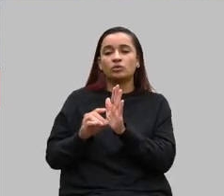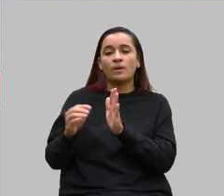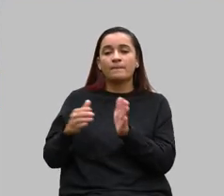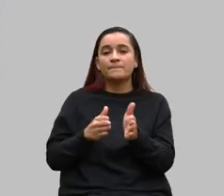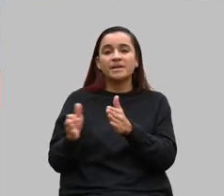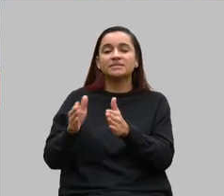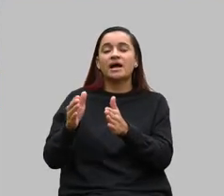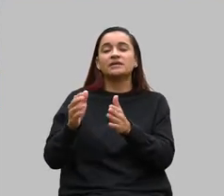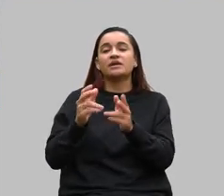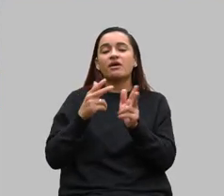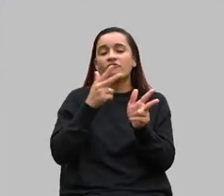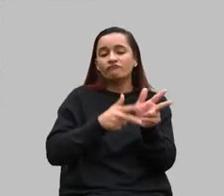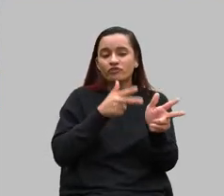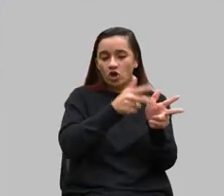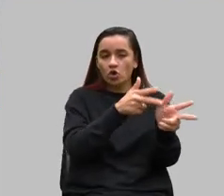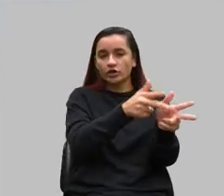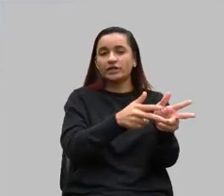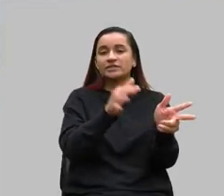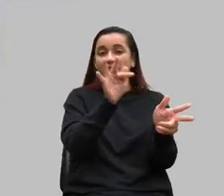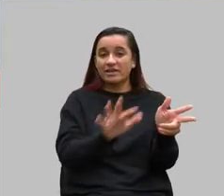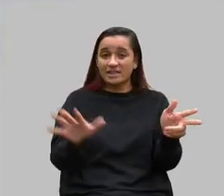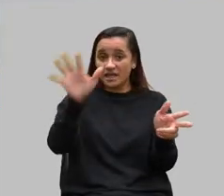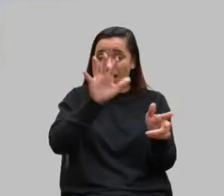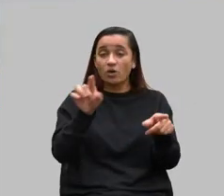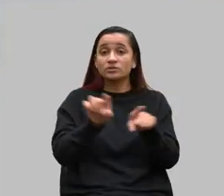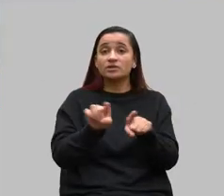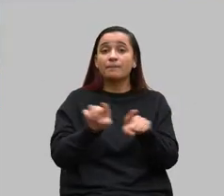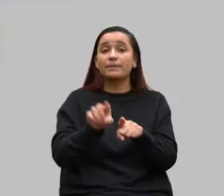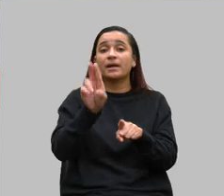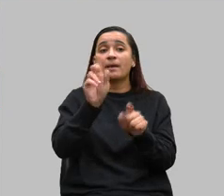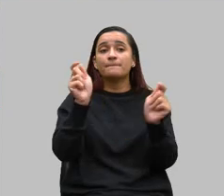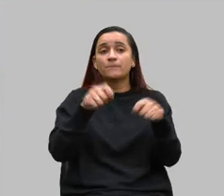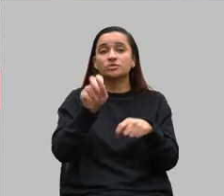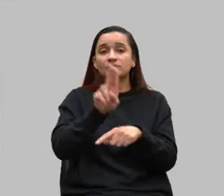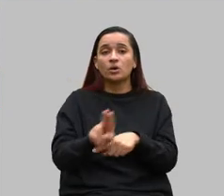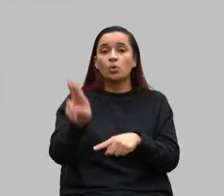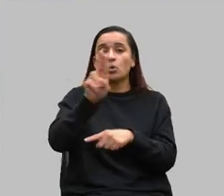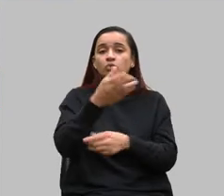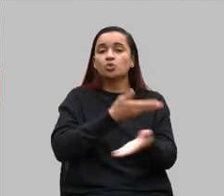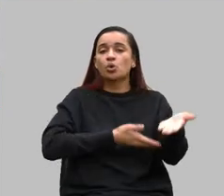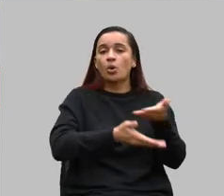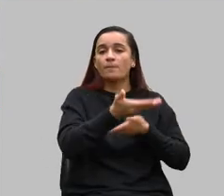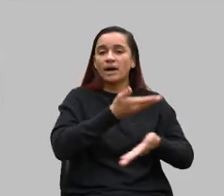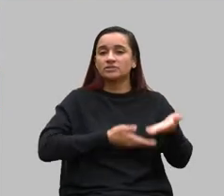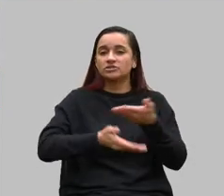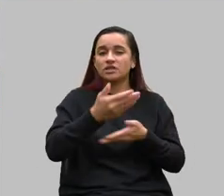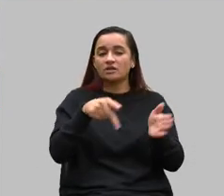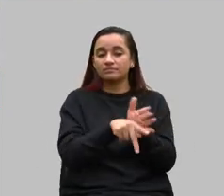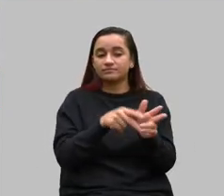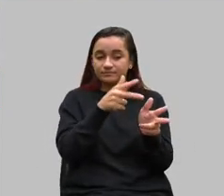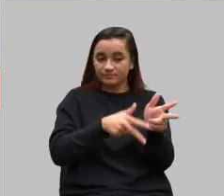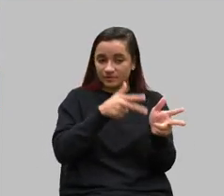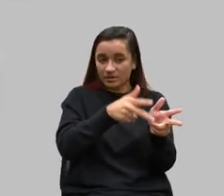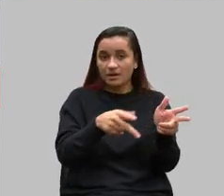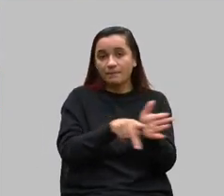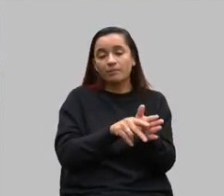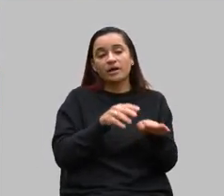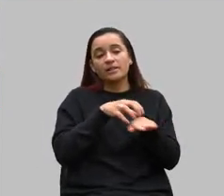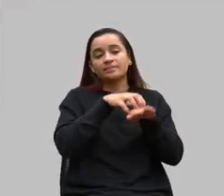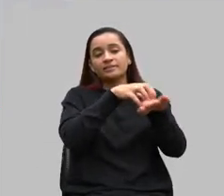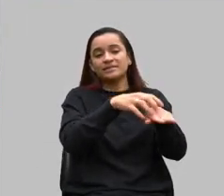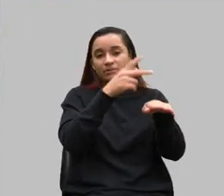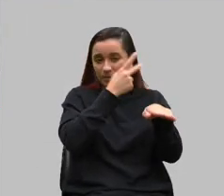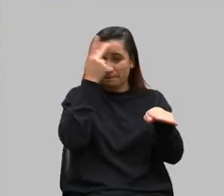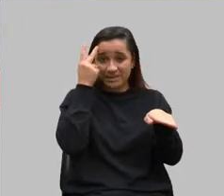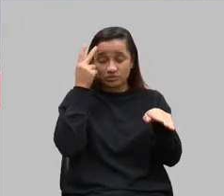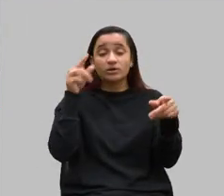federais concedidas de forma a possibilitar o uso compartilhado dessas ferrovias para o transporte de passageiros